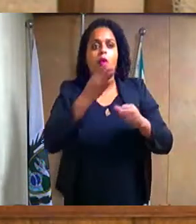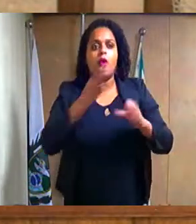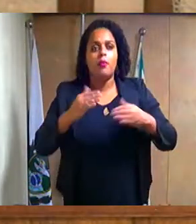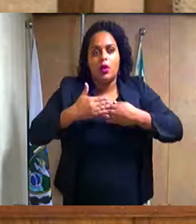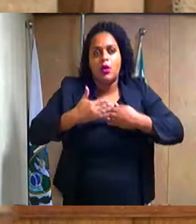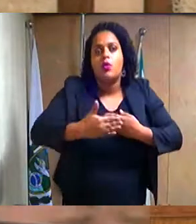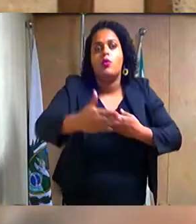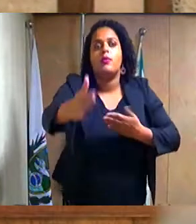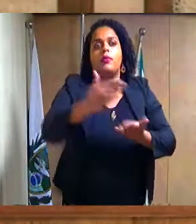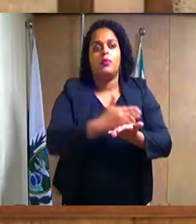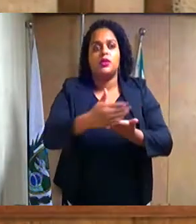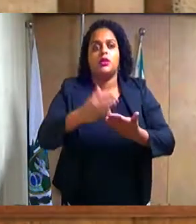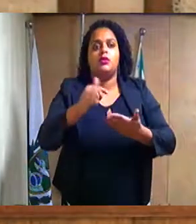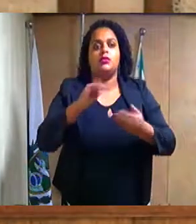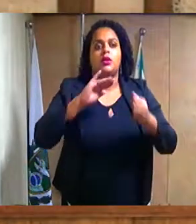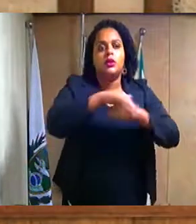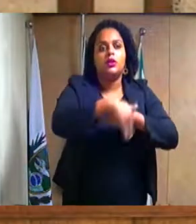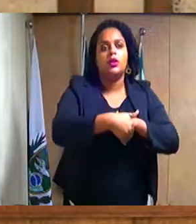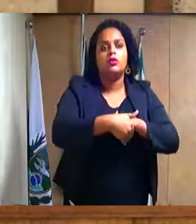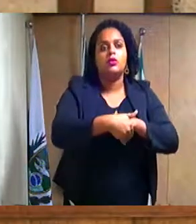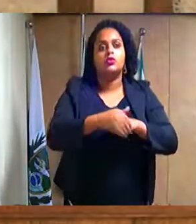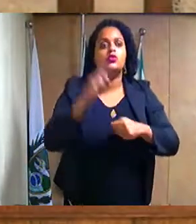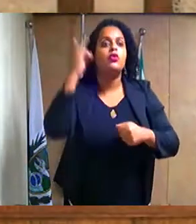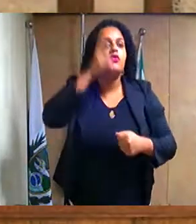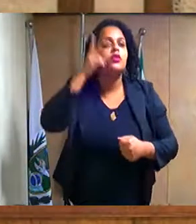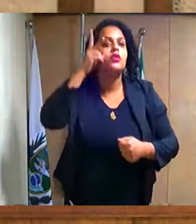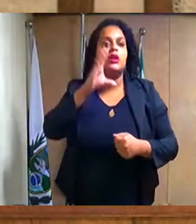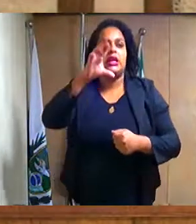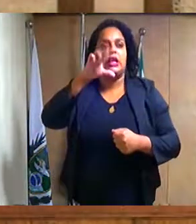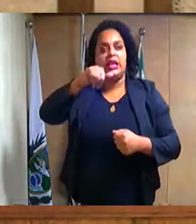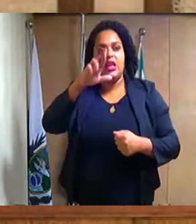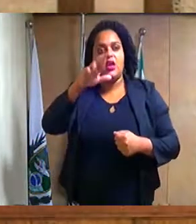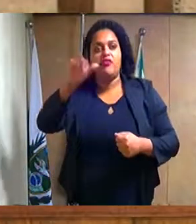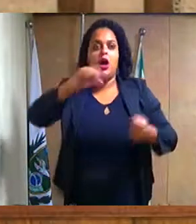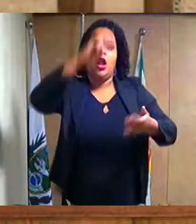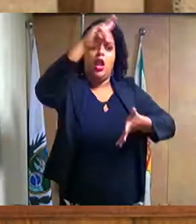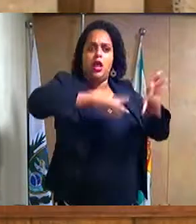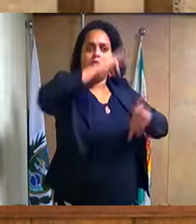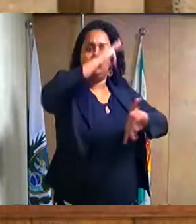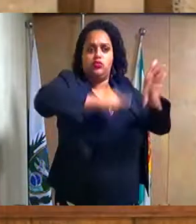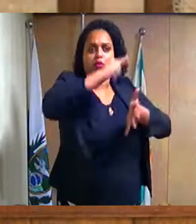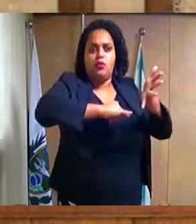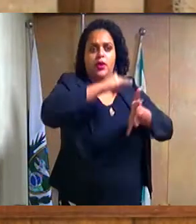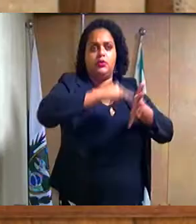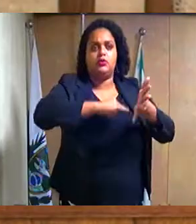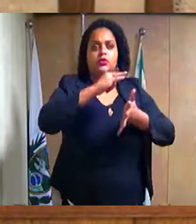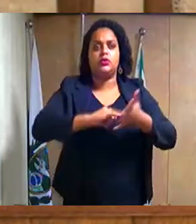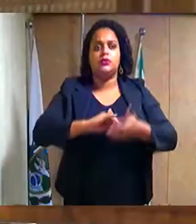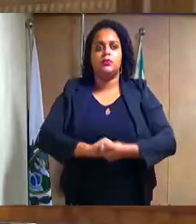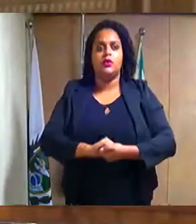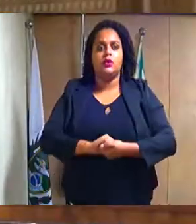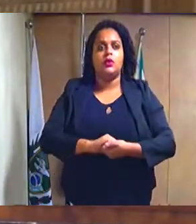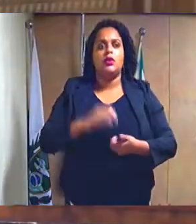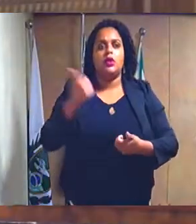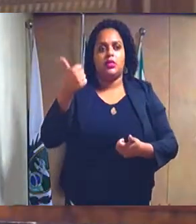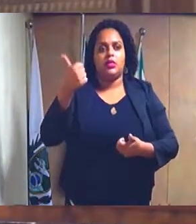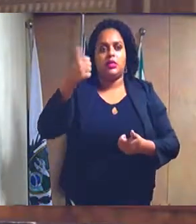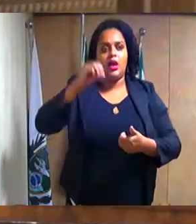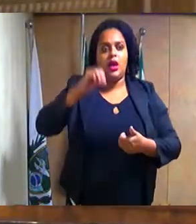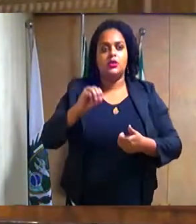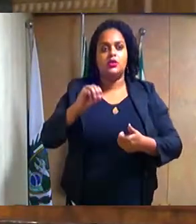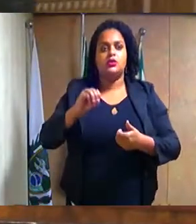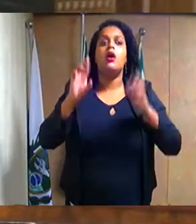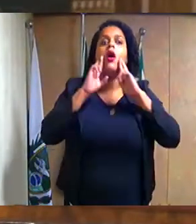aberto os trabalhos na noite de hoje. Peço ao vereador Nivan Almeida que faça a leitura do expediente. Décima